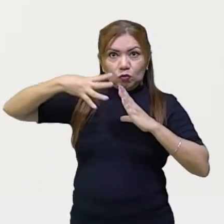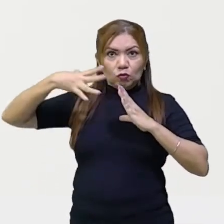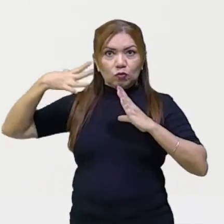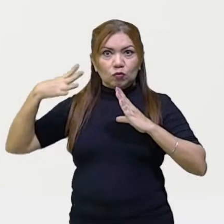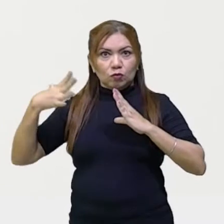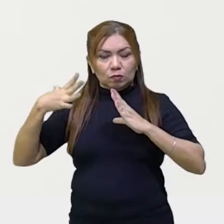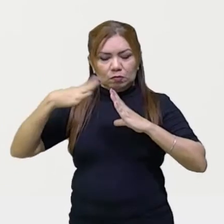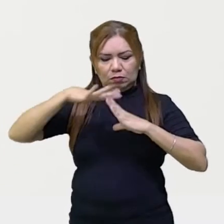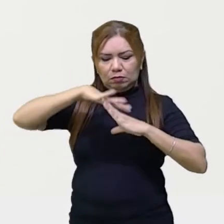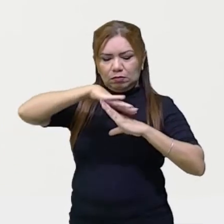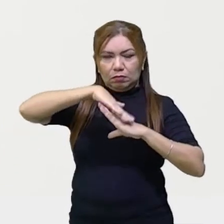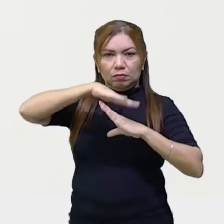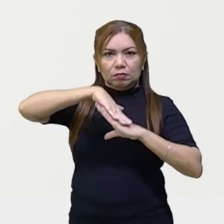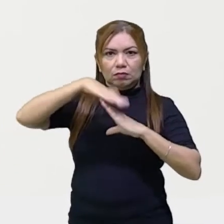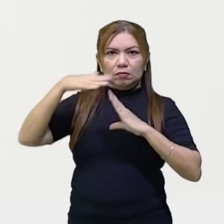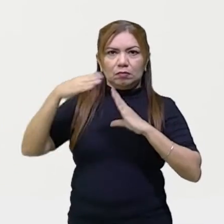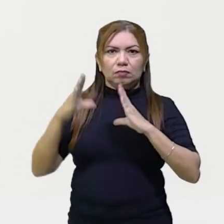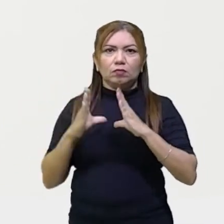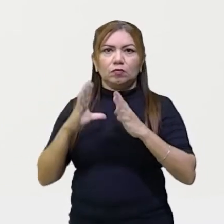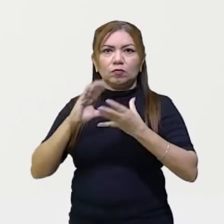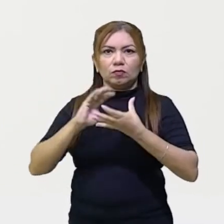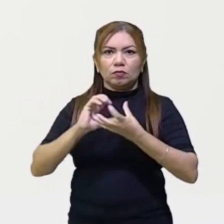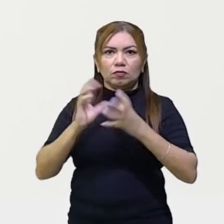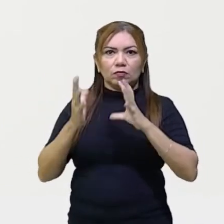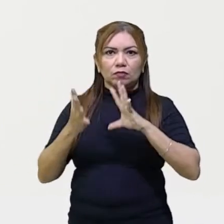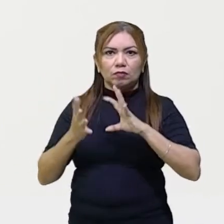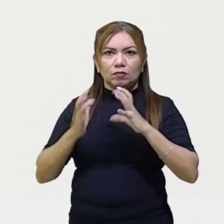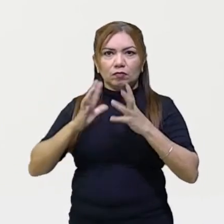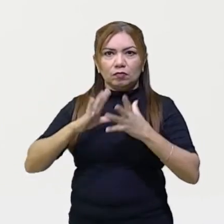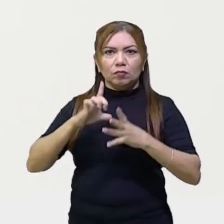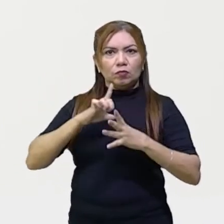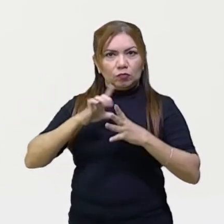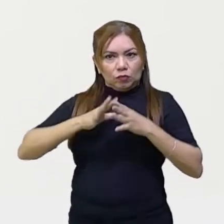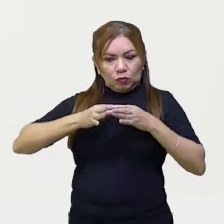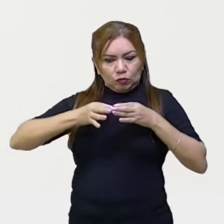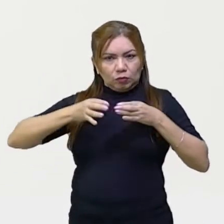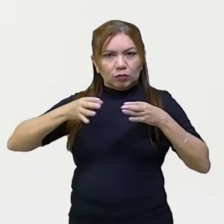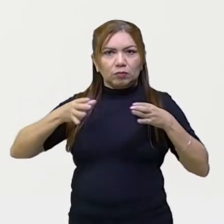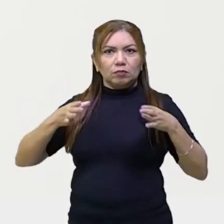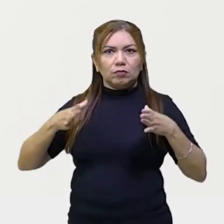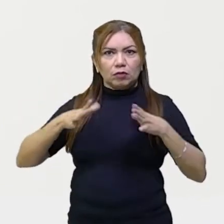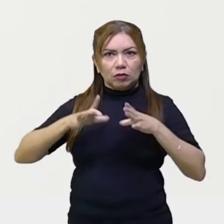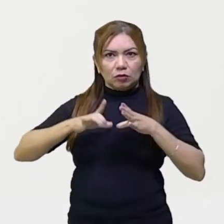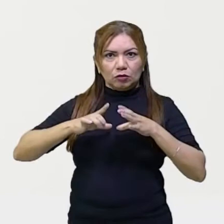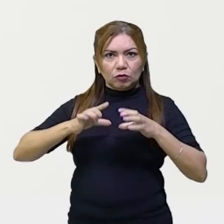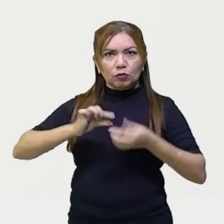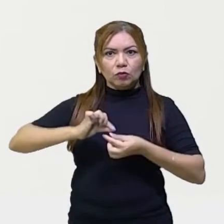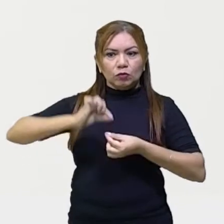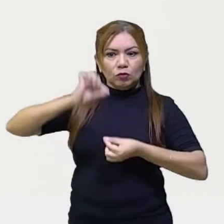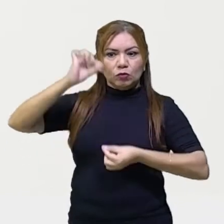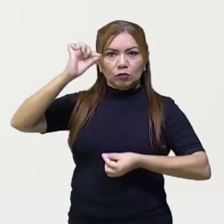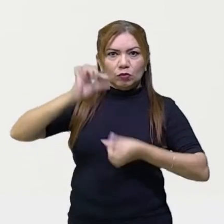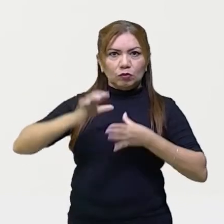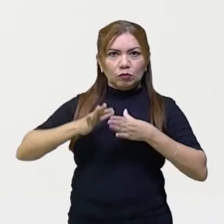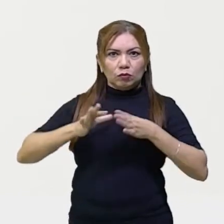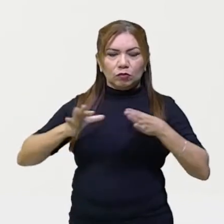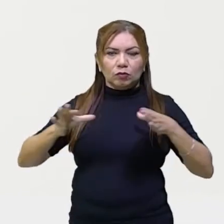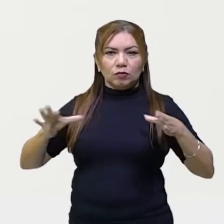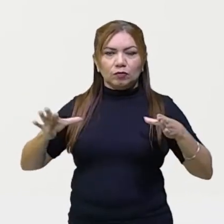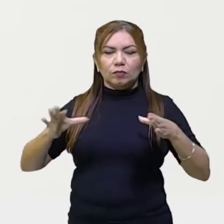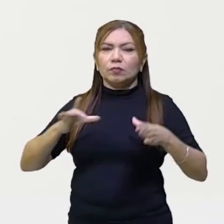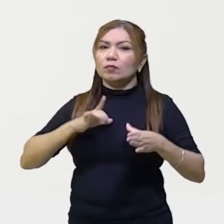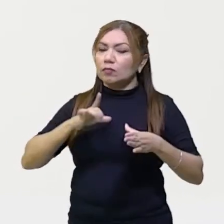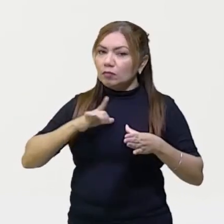dimensões ou seja elas possuem comprimento largura e altura como nós